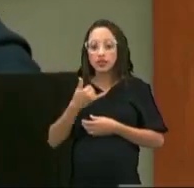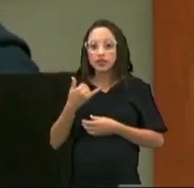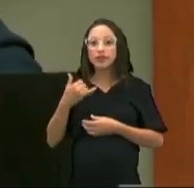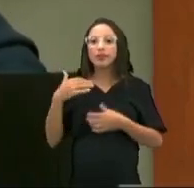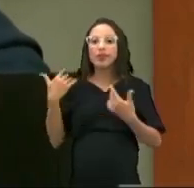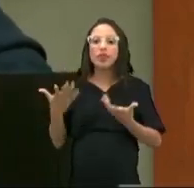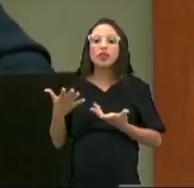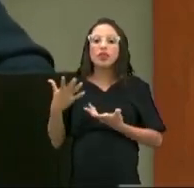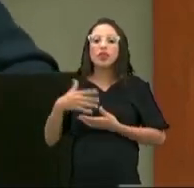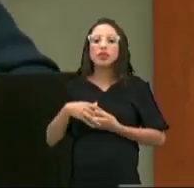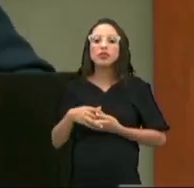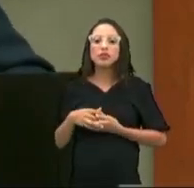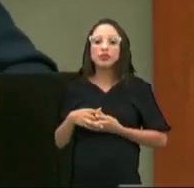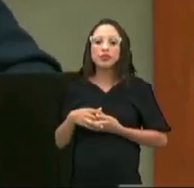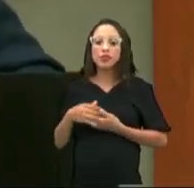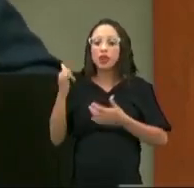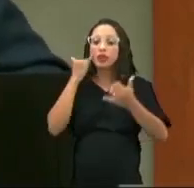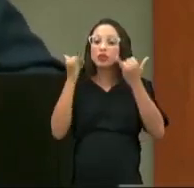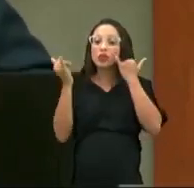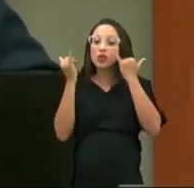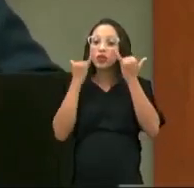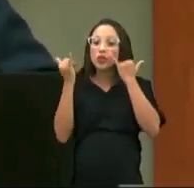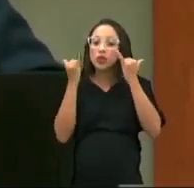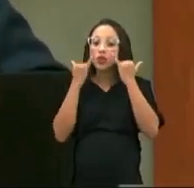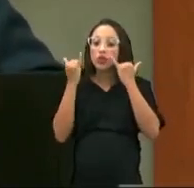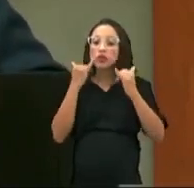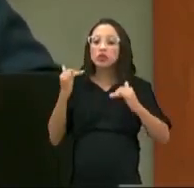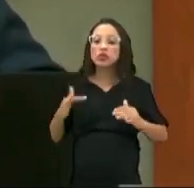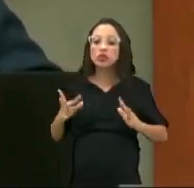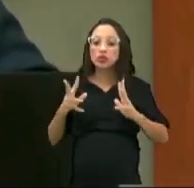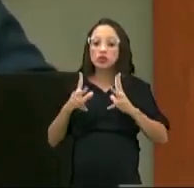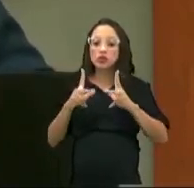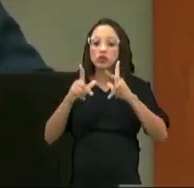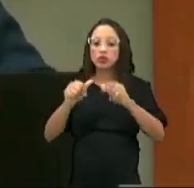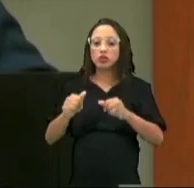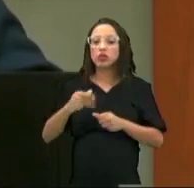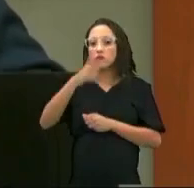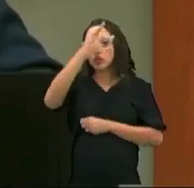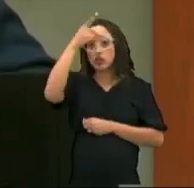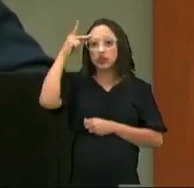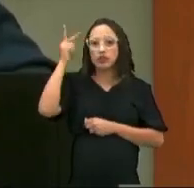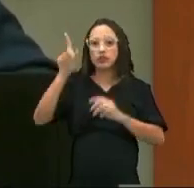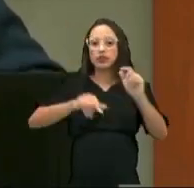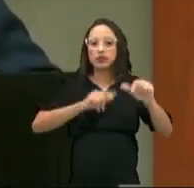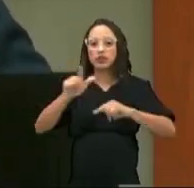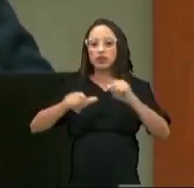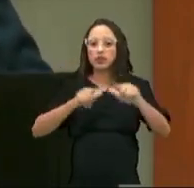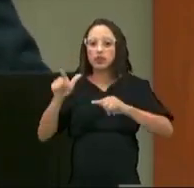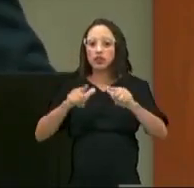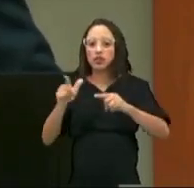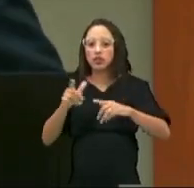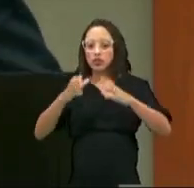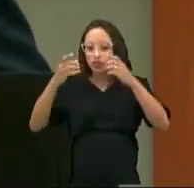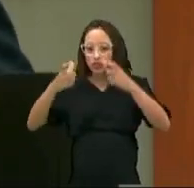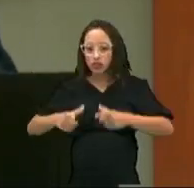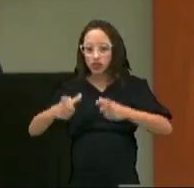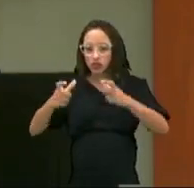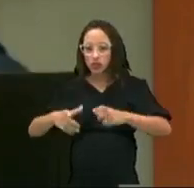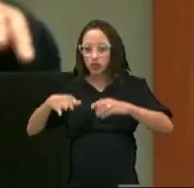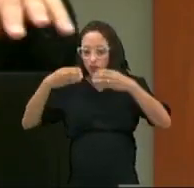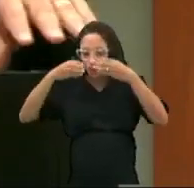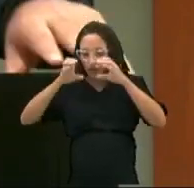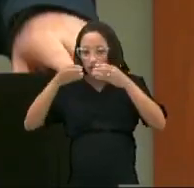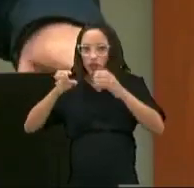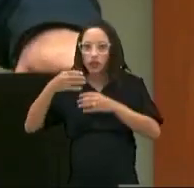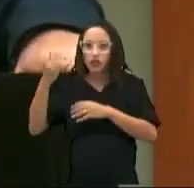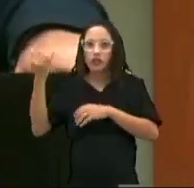a notícia e a informação de que todos os trabalhadores lotados no Laboratório Central de Cuiabá, são